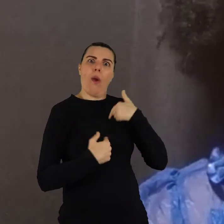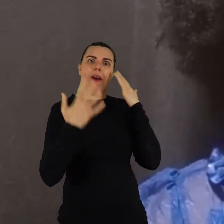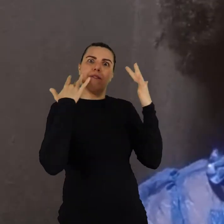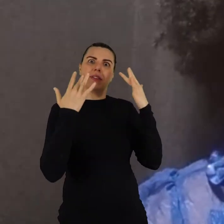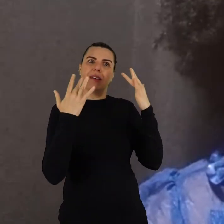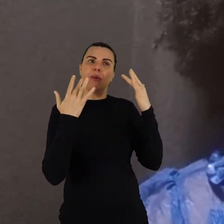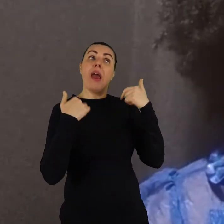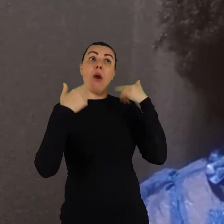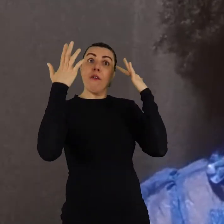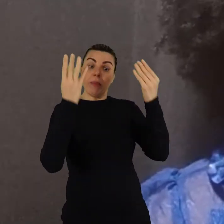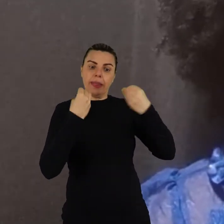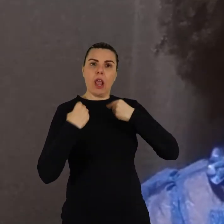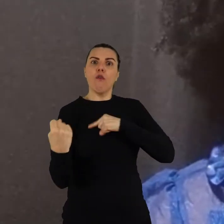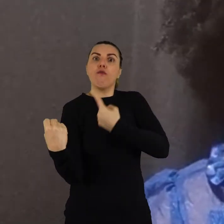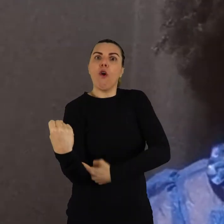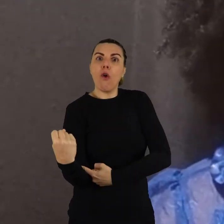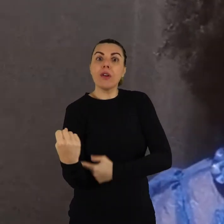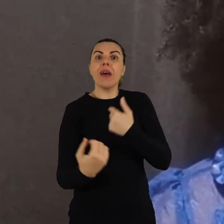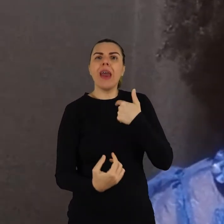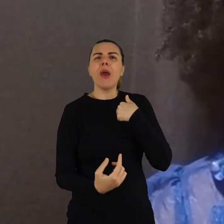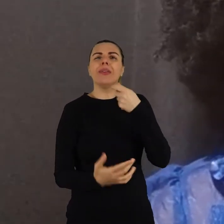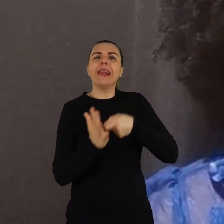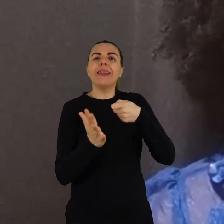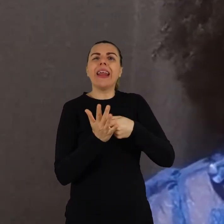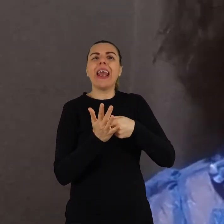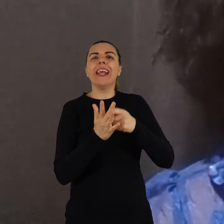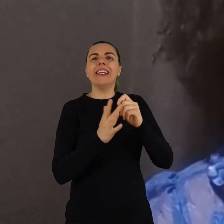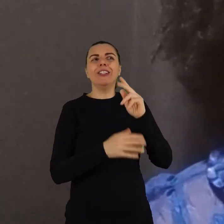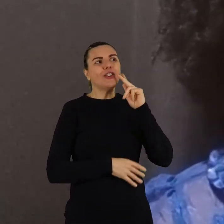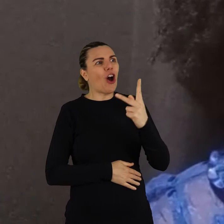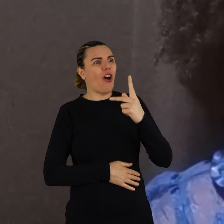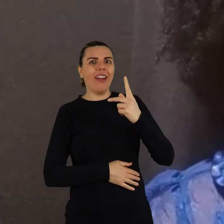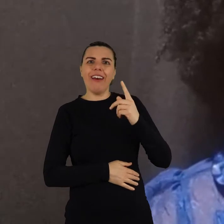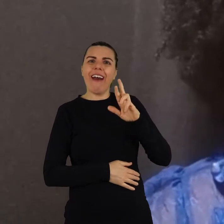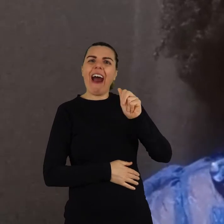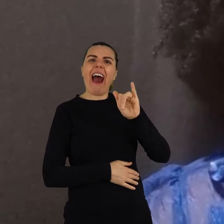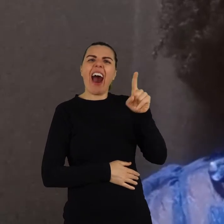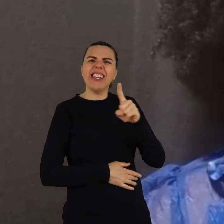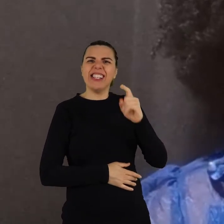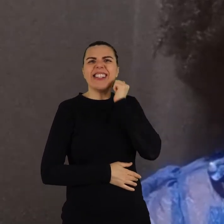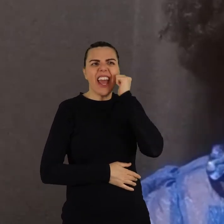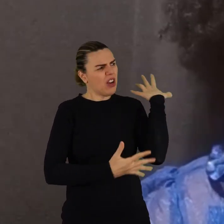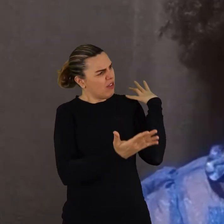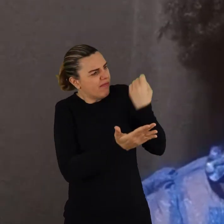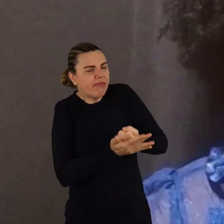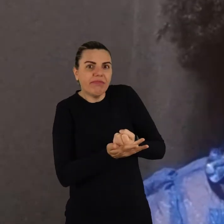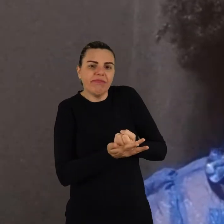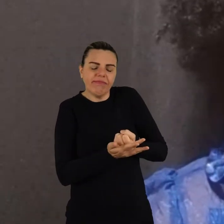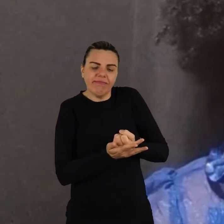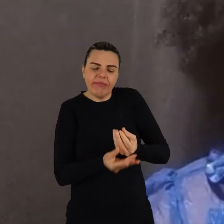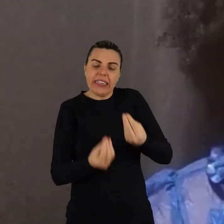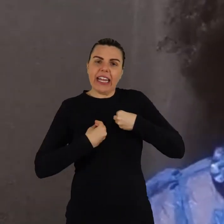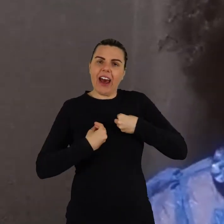me fortaleci, eu busquei na minha ancestralidade uma força para tomar essa decisão correta. E eu estou aqui